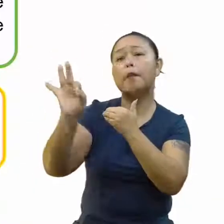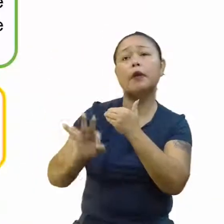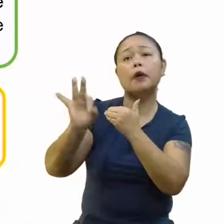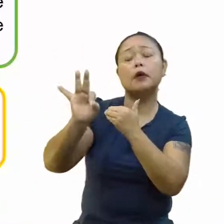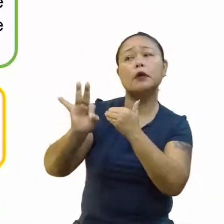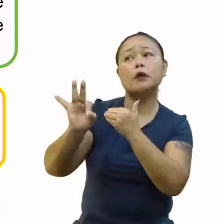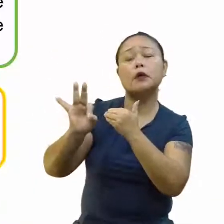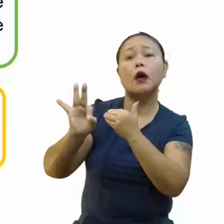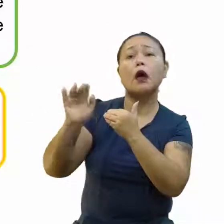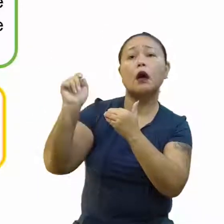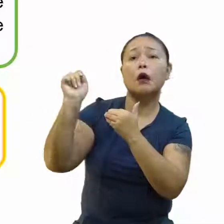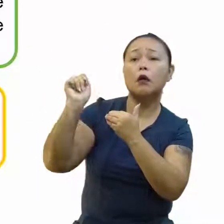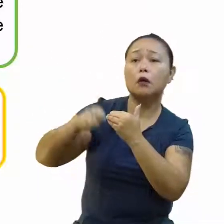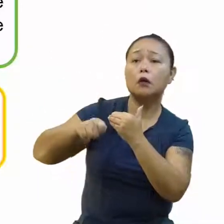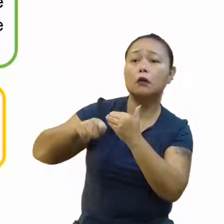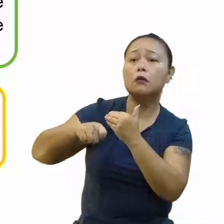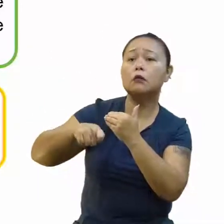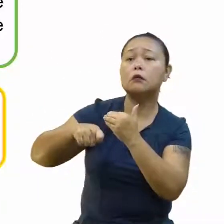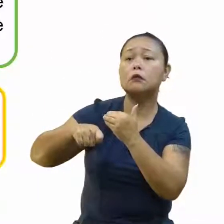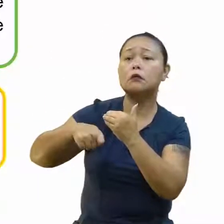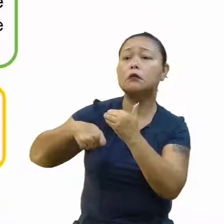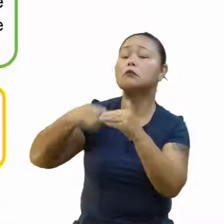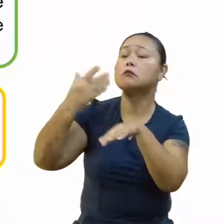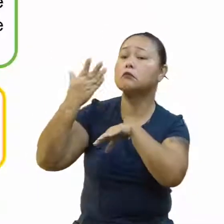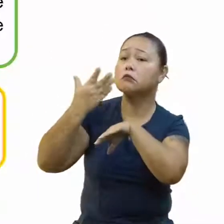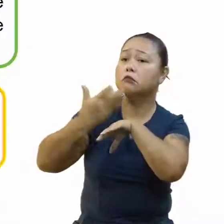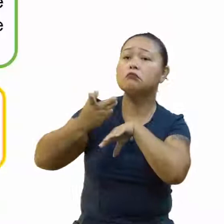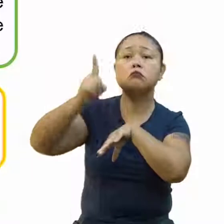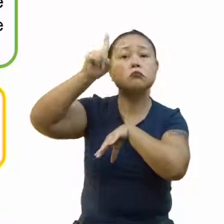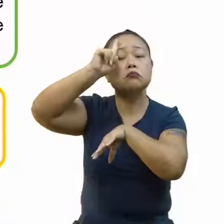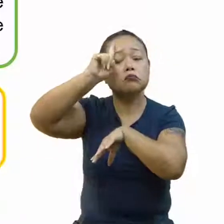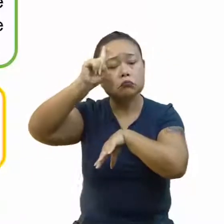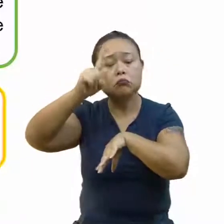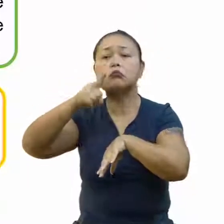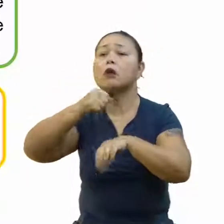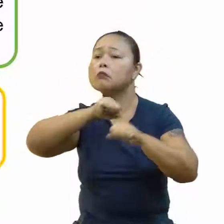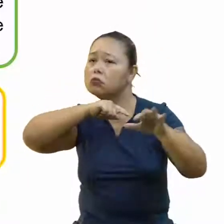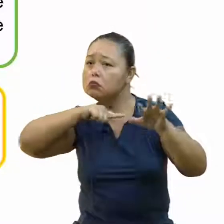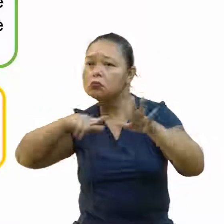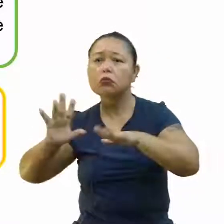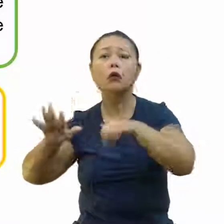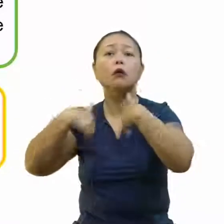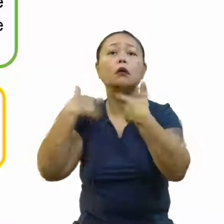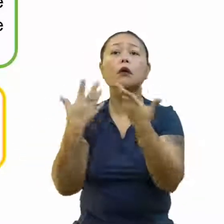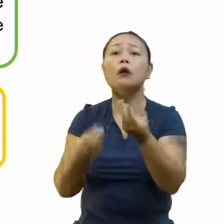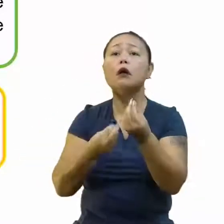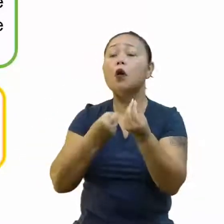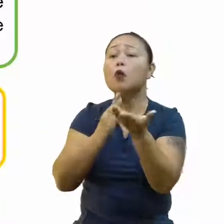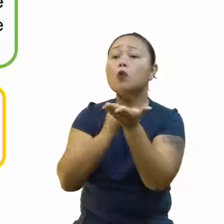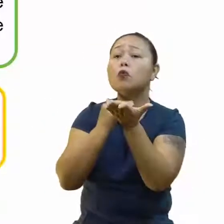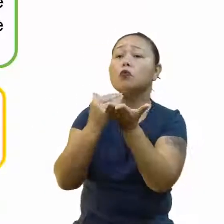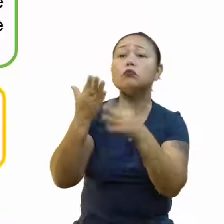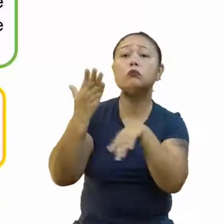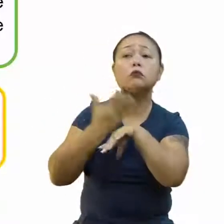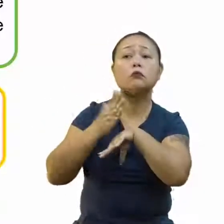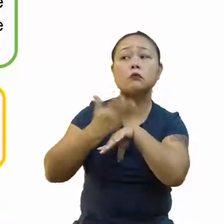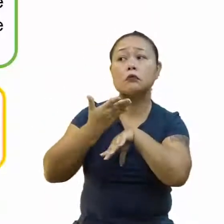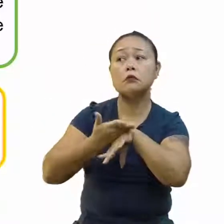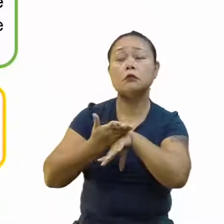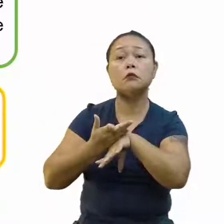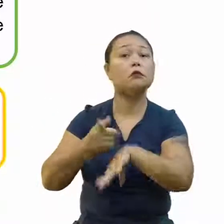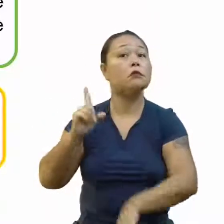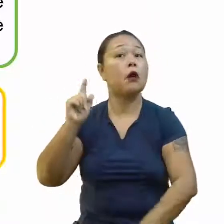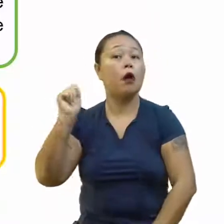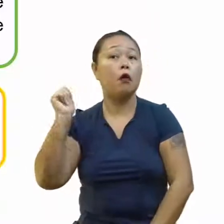que você possa fazer o seu treino diariamente. Então, como que a gente inicia esse treino, professora? Então, a gente